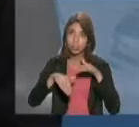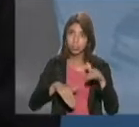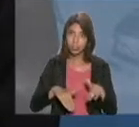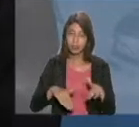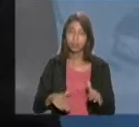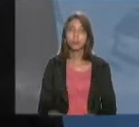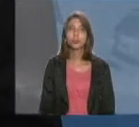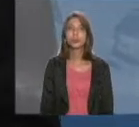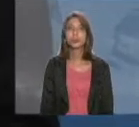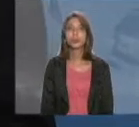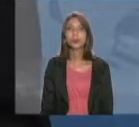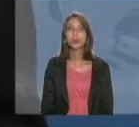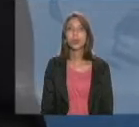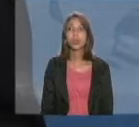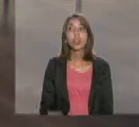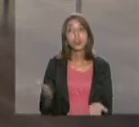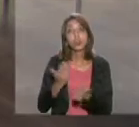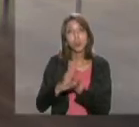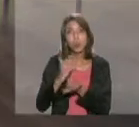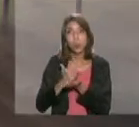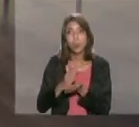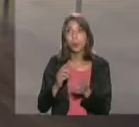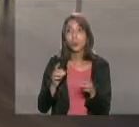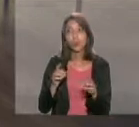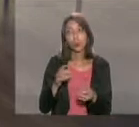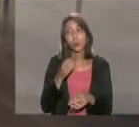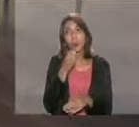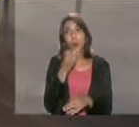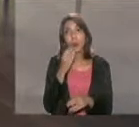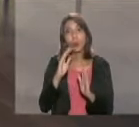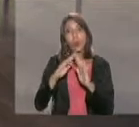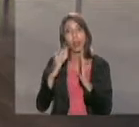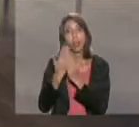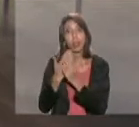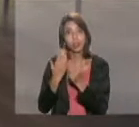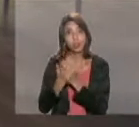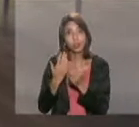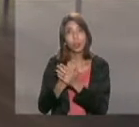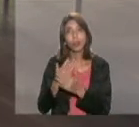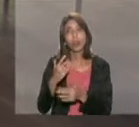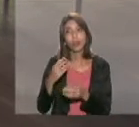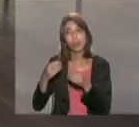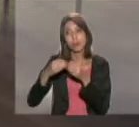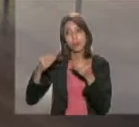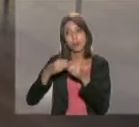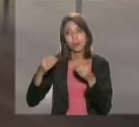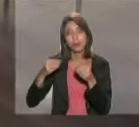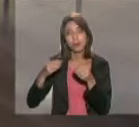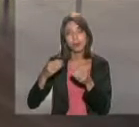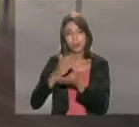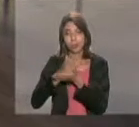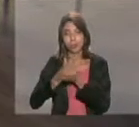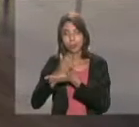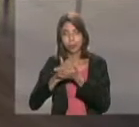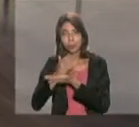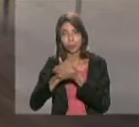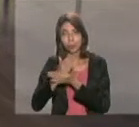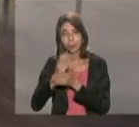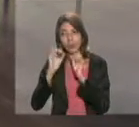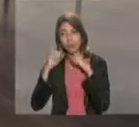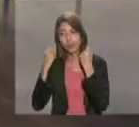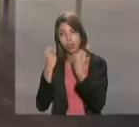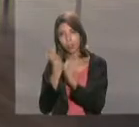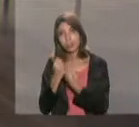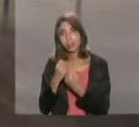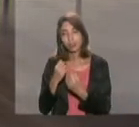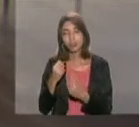o PAN. E sobrou também, felizmente, a escola Fenda Reich. Exatamente, que fica ali no meio, né, entre o Maracanãzinho e